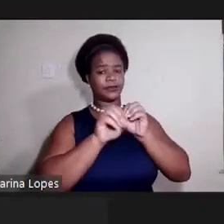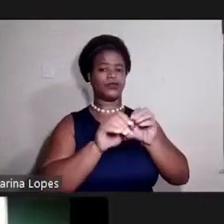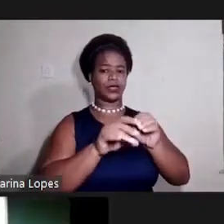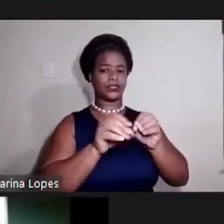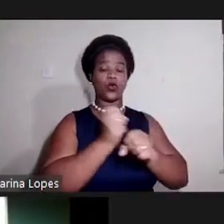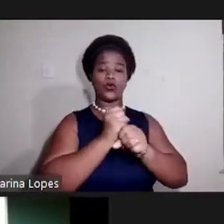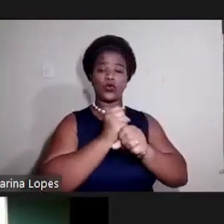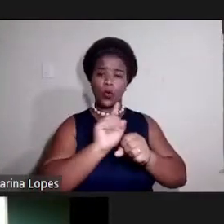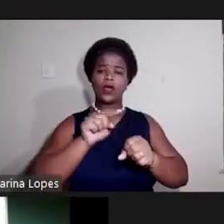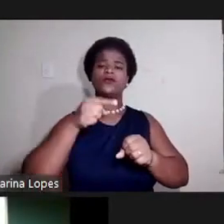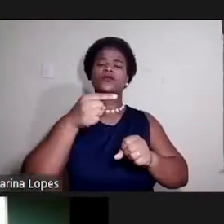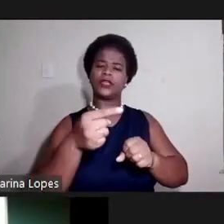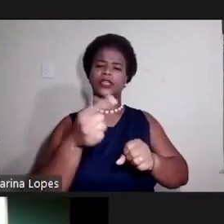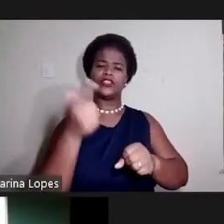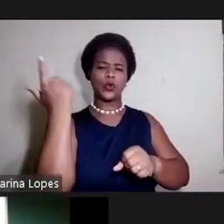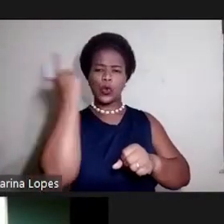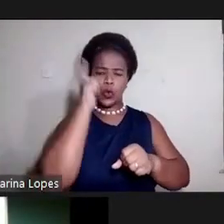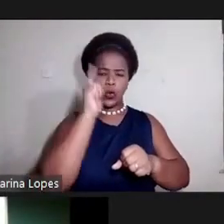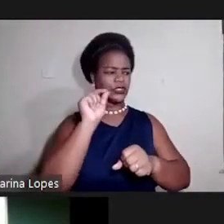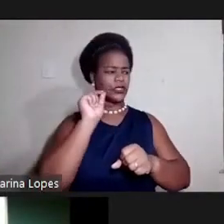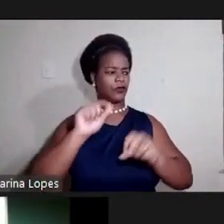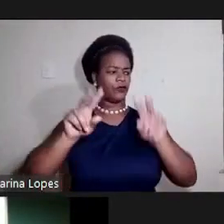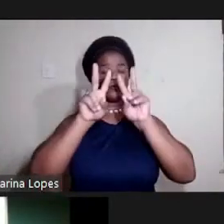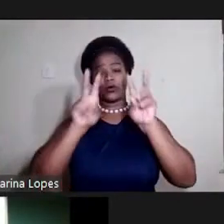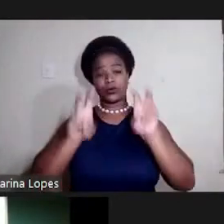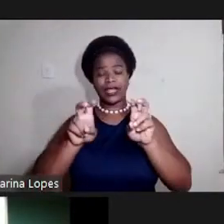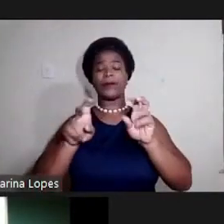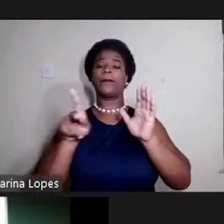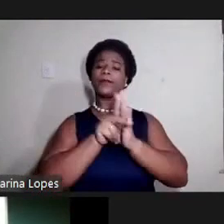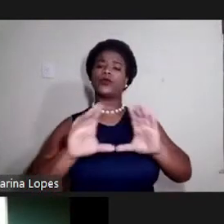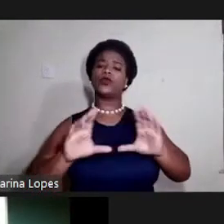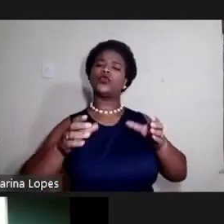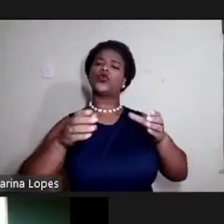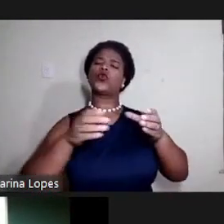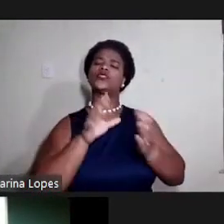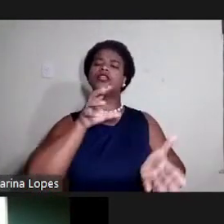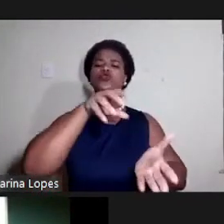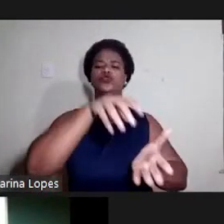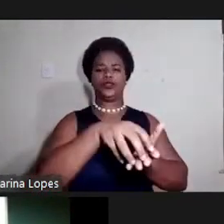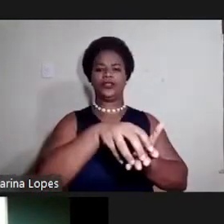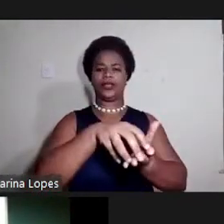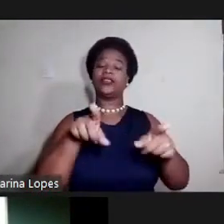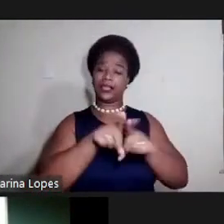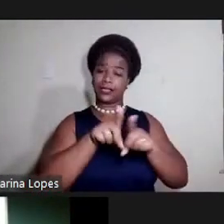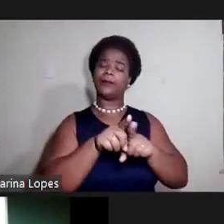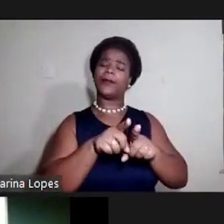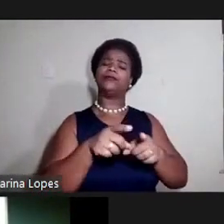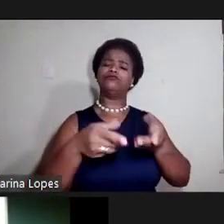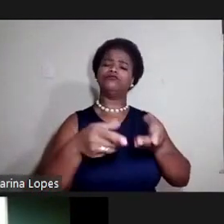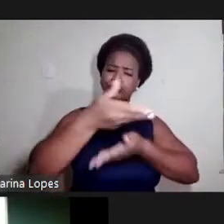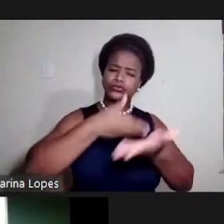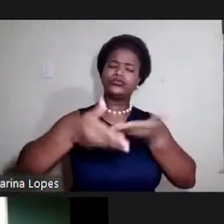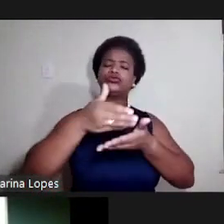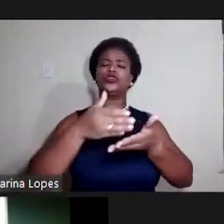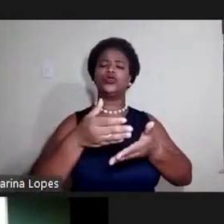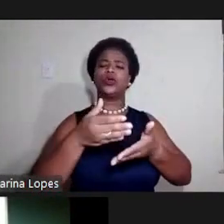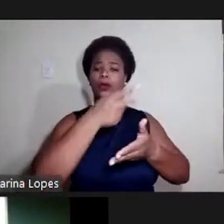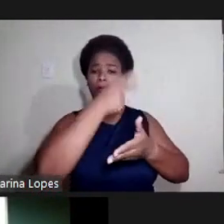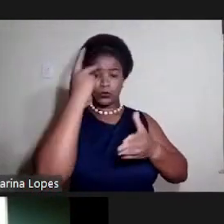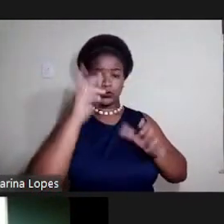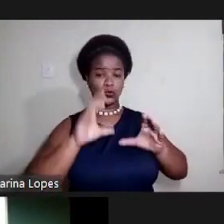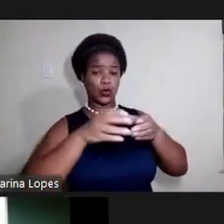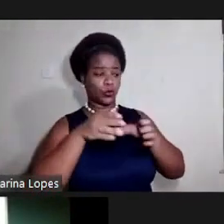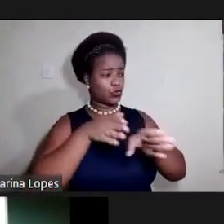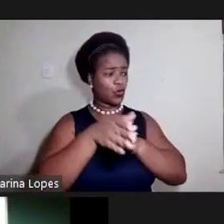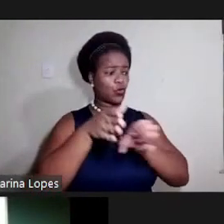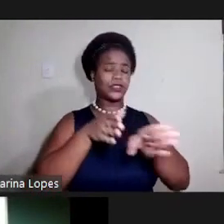conseguiu pautar o tema no Conselho de Unidade e convencer a e os conselheiras e conselheiros sobre a importância dessa